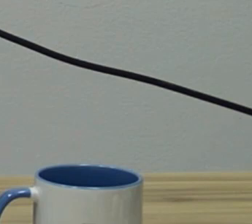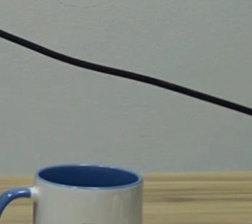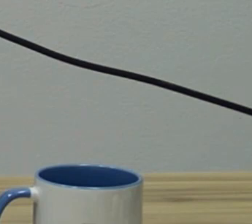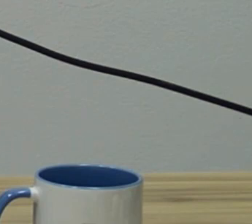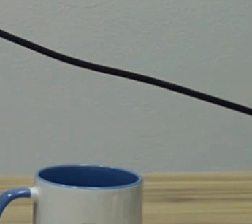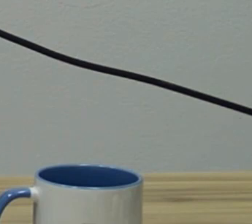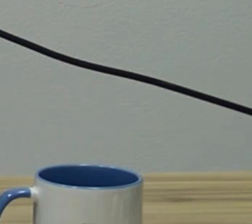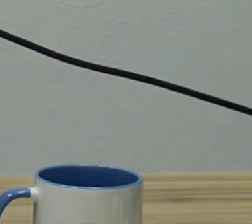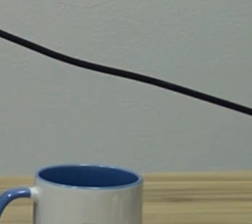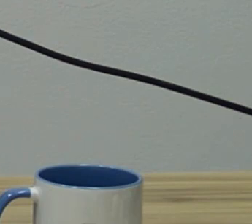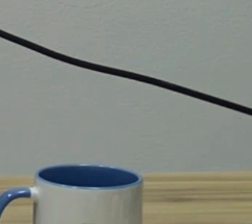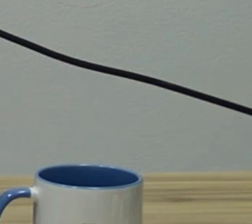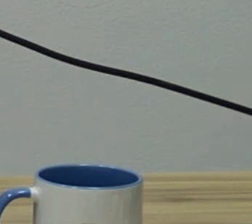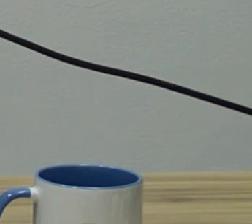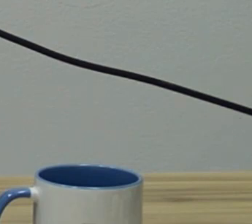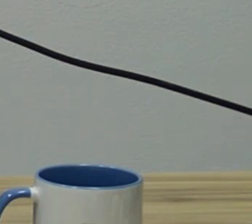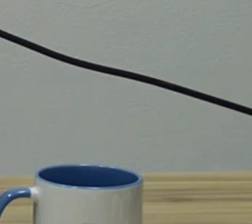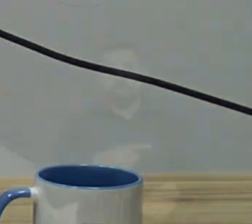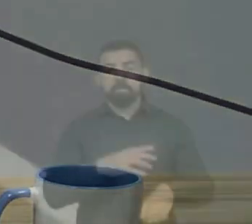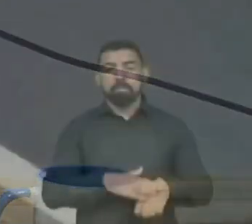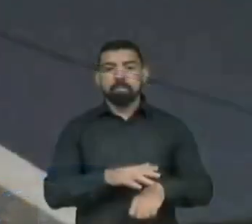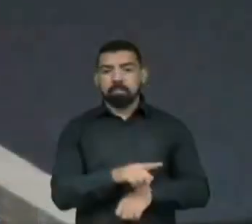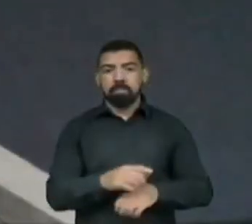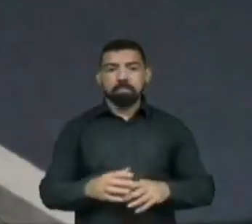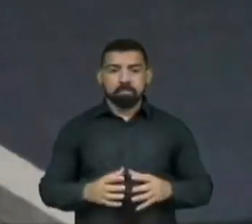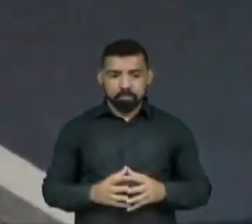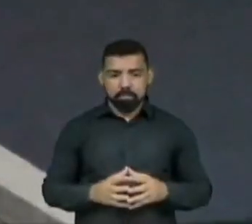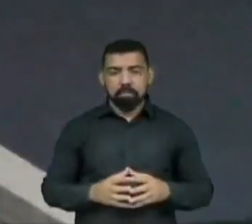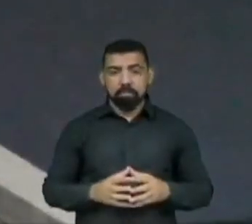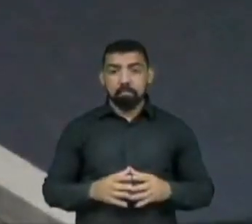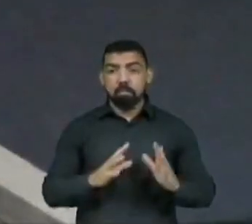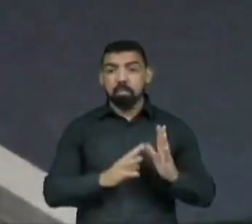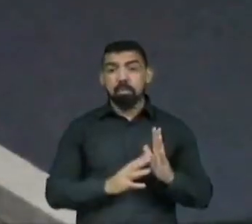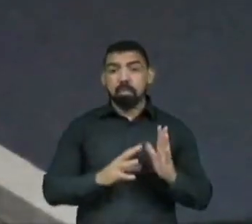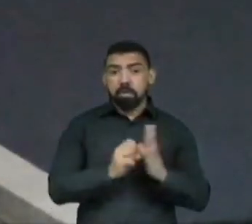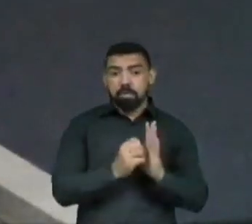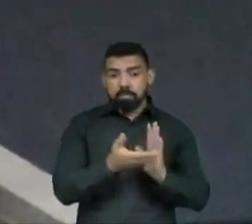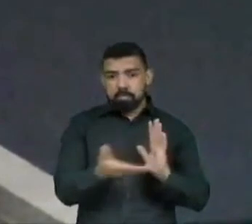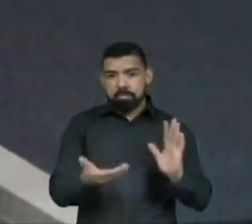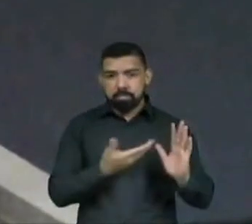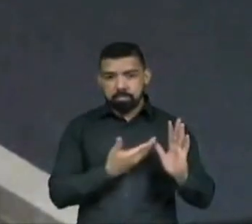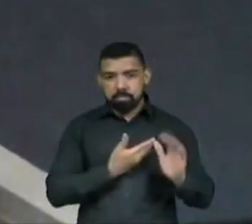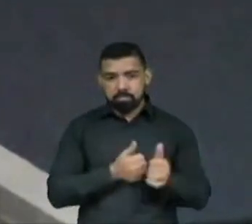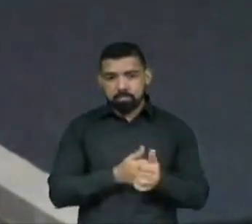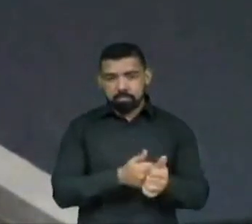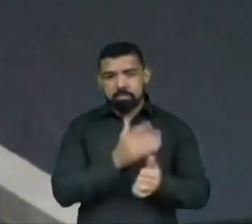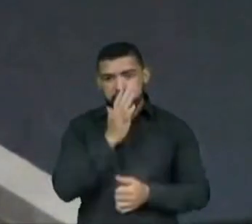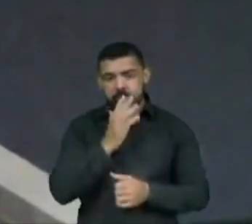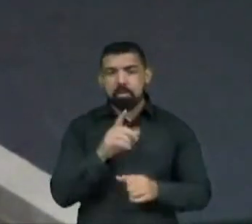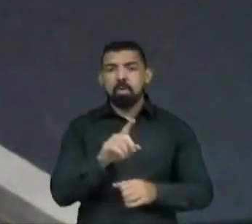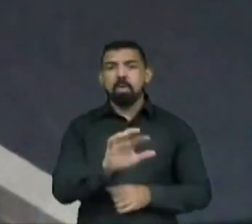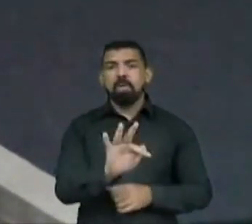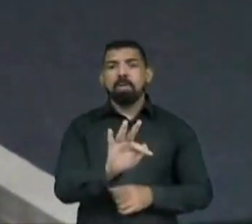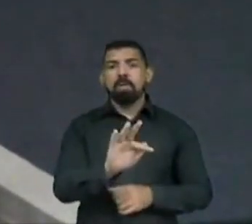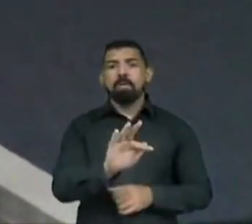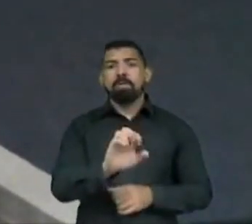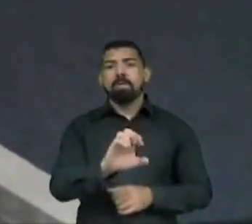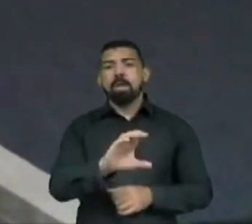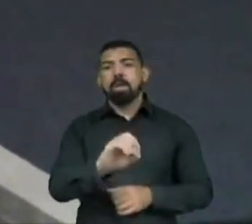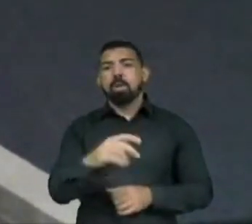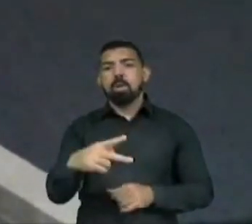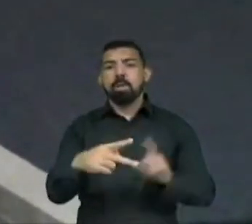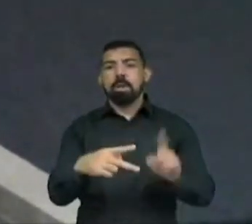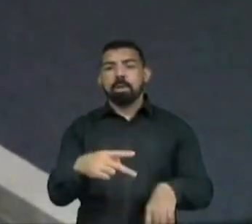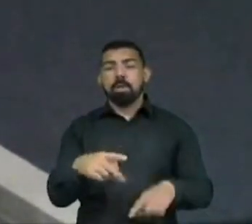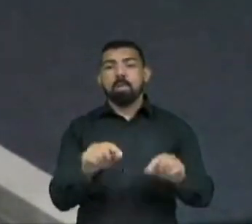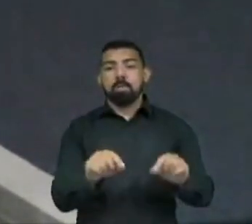passado. Vamos ouvir o que disse o deputado. Para registrar para os colegas e para quem está nos acompanhando, o FECOP é um fundo já criado há